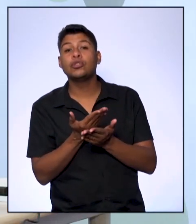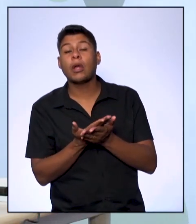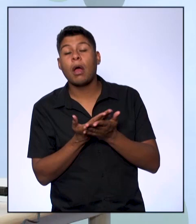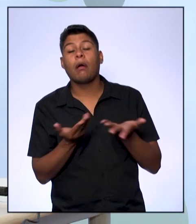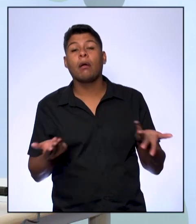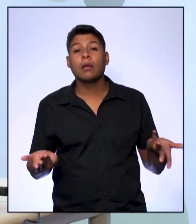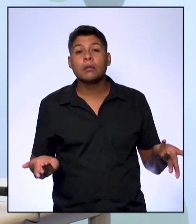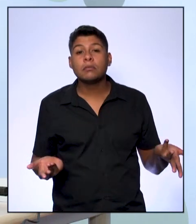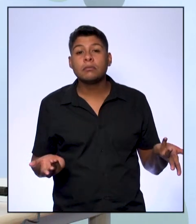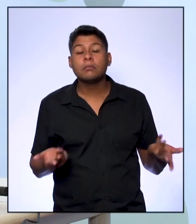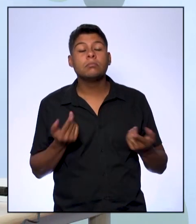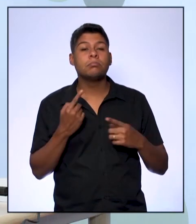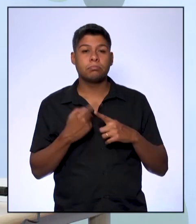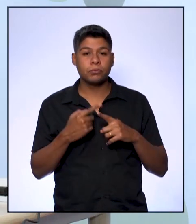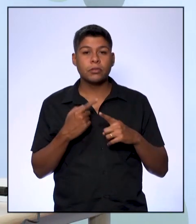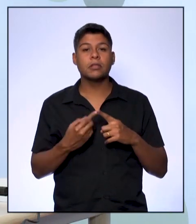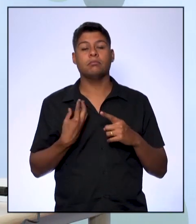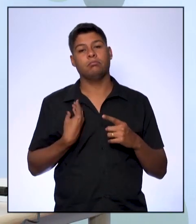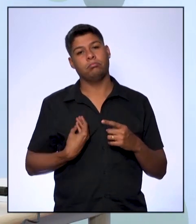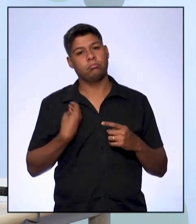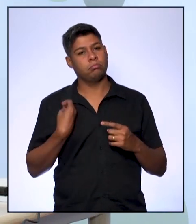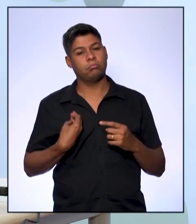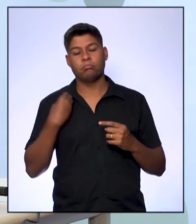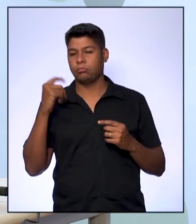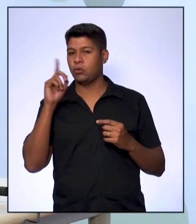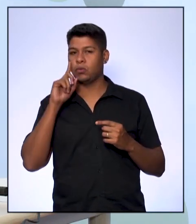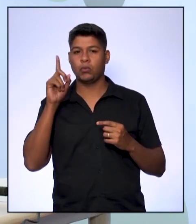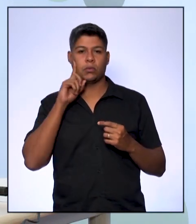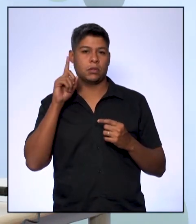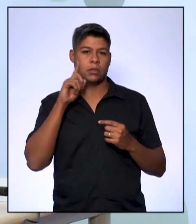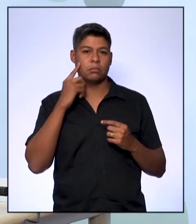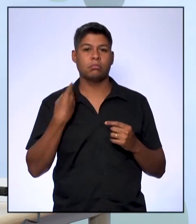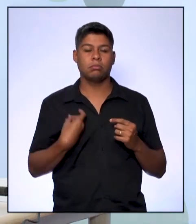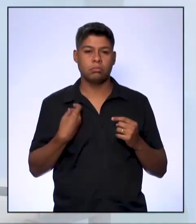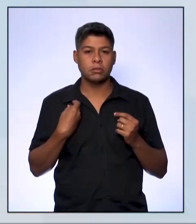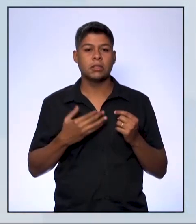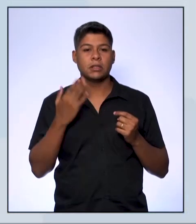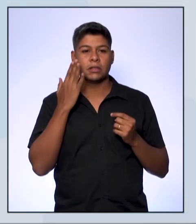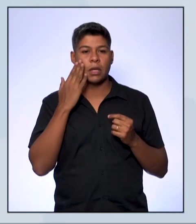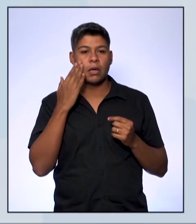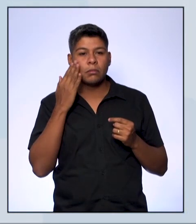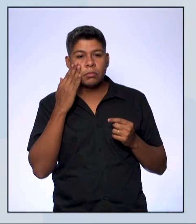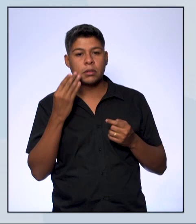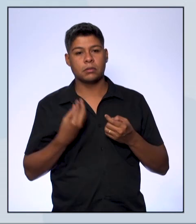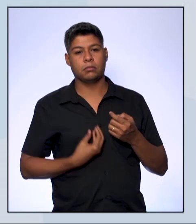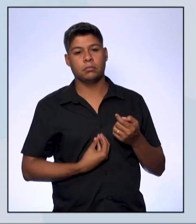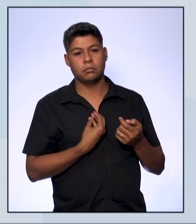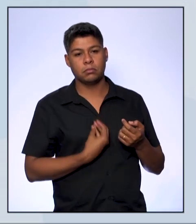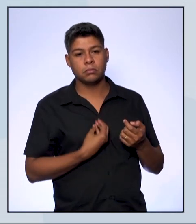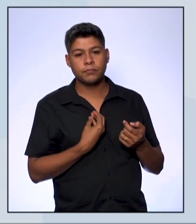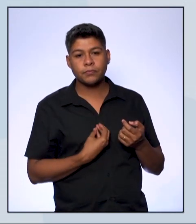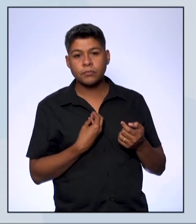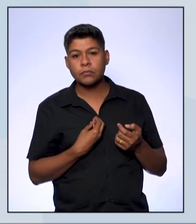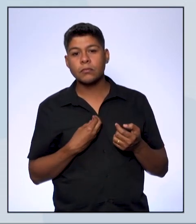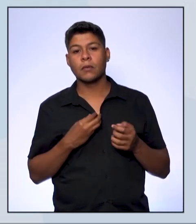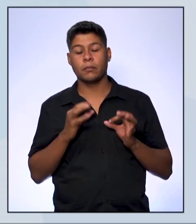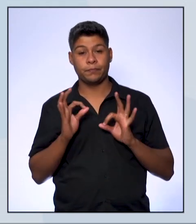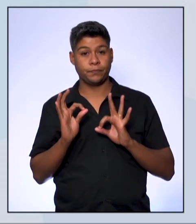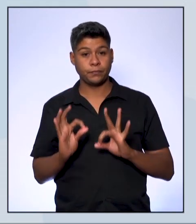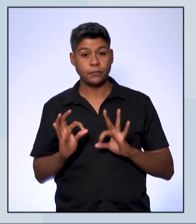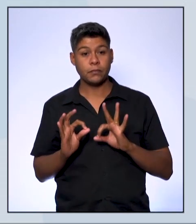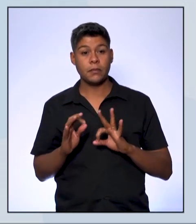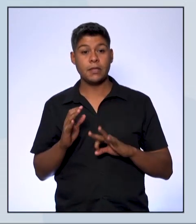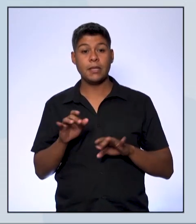resumindo aí porque elas estão presentes no nosso cotidiano e isso vemos nossas expressões que estudamos não é certo